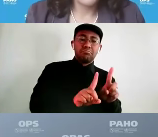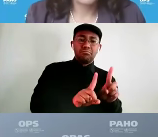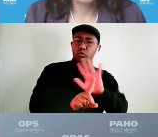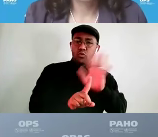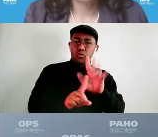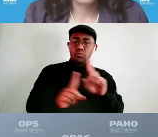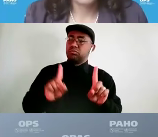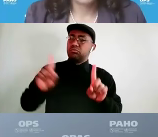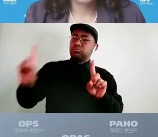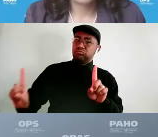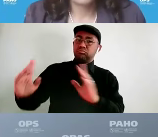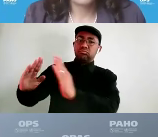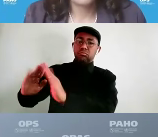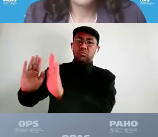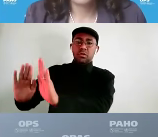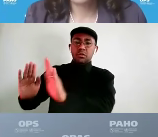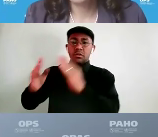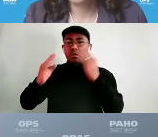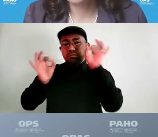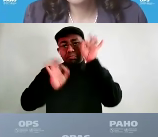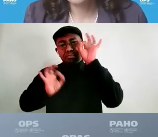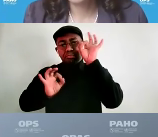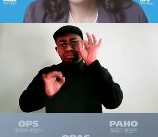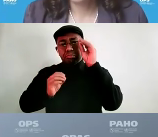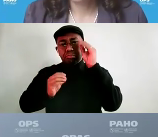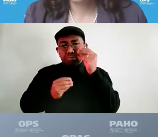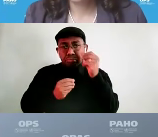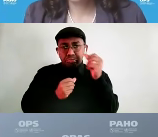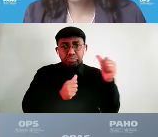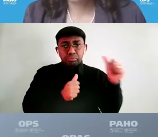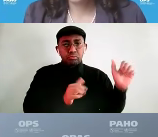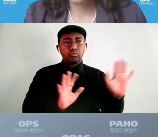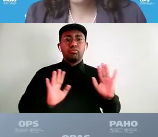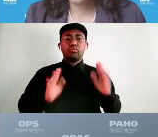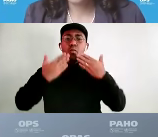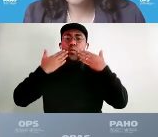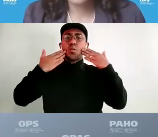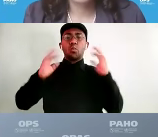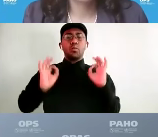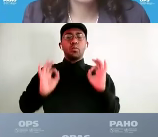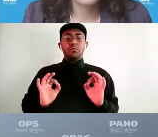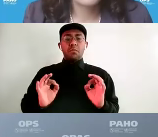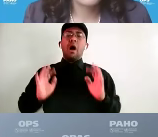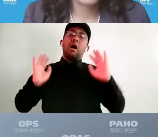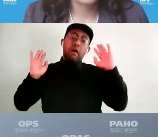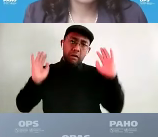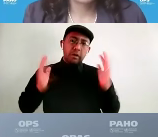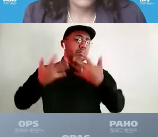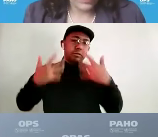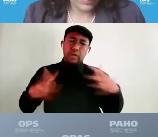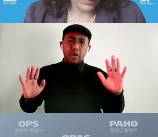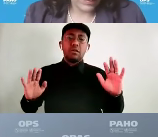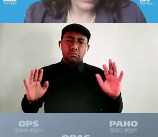muito melhor que fiquem em casa até que passe toda a sintomatologia e tenham cuidado uma vez que estão em casa com os